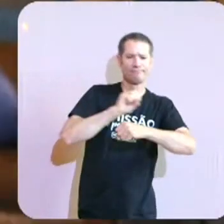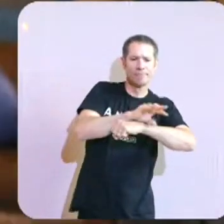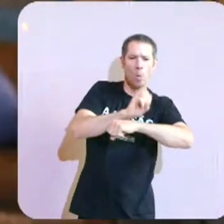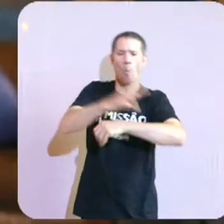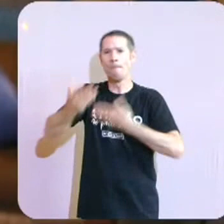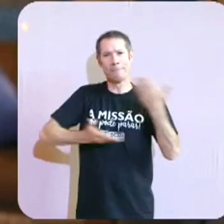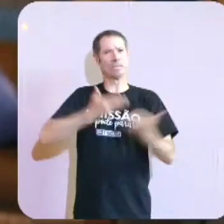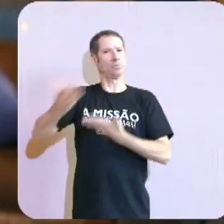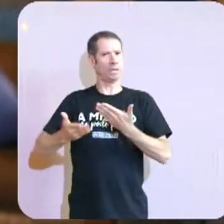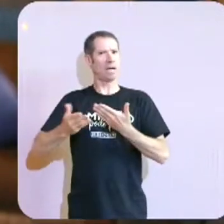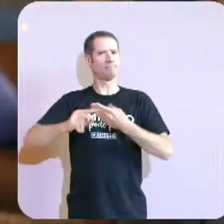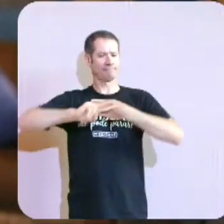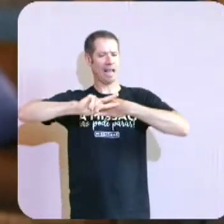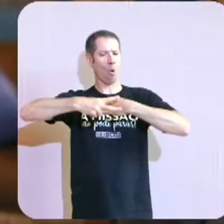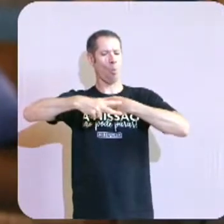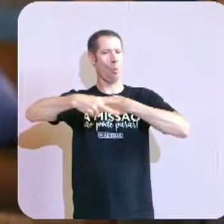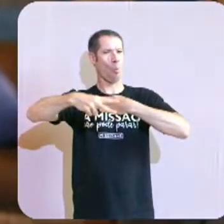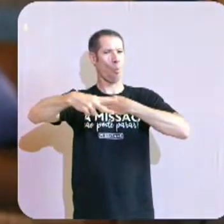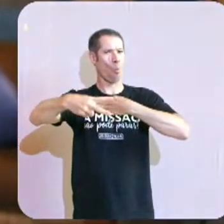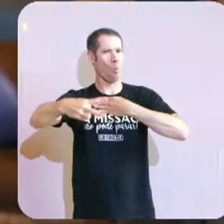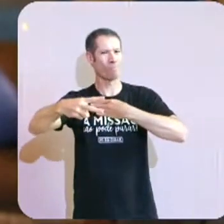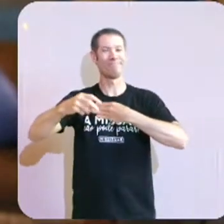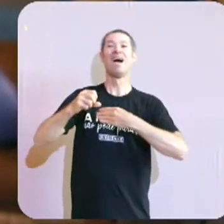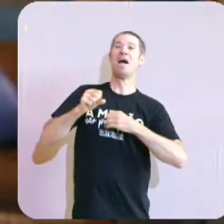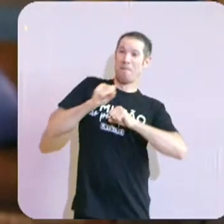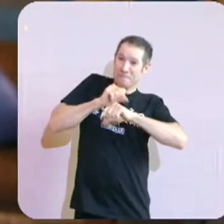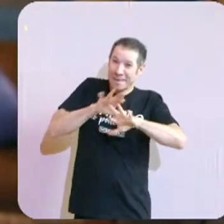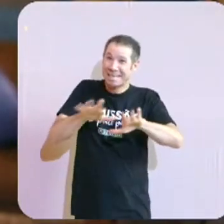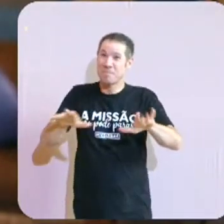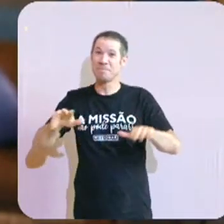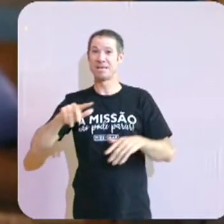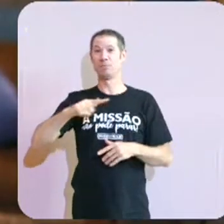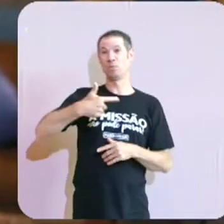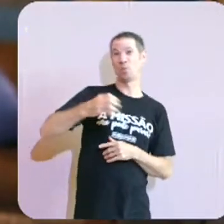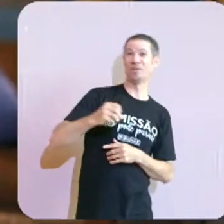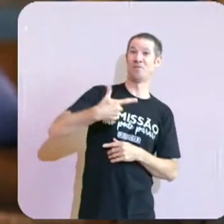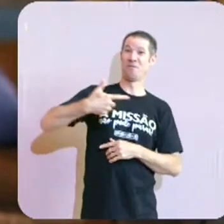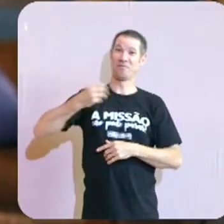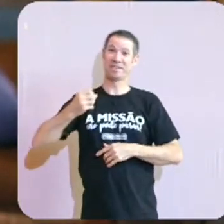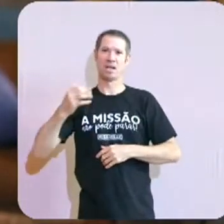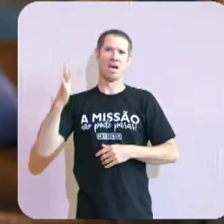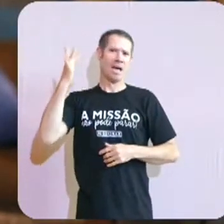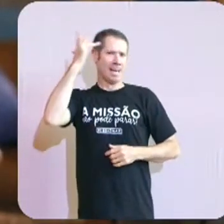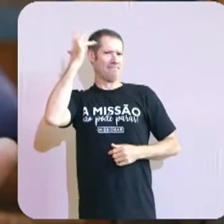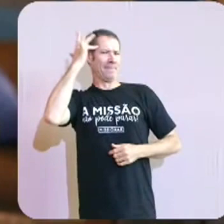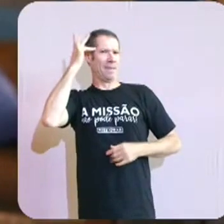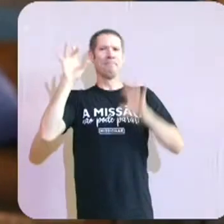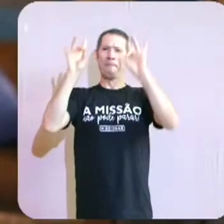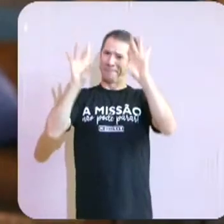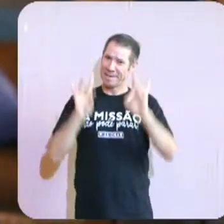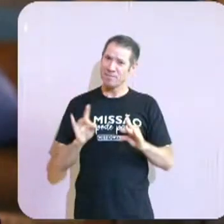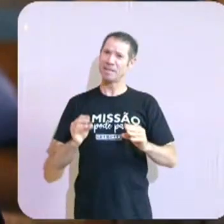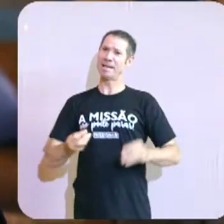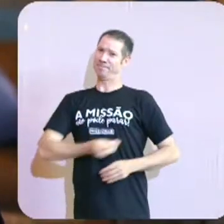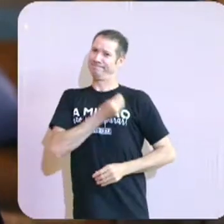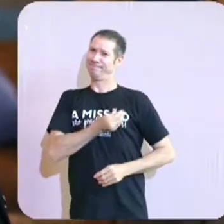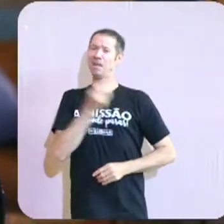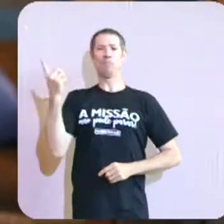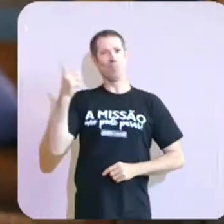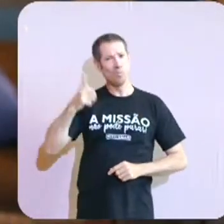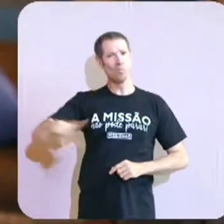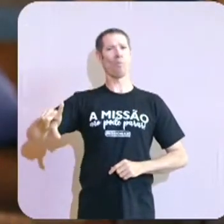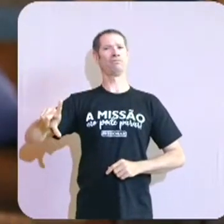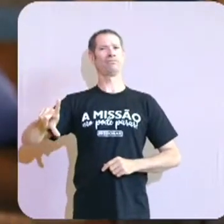causa das consequências da pandemia, esse ano de 2020, que eu teria o privilégio de estar presente com vocês mais uma